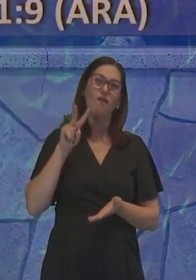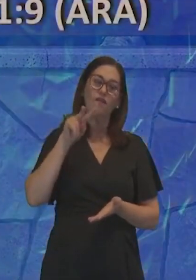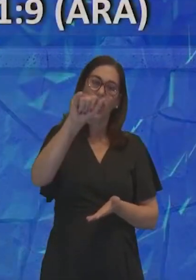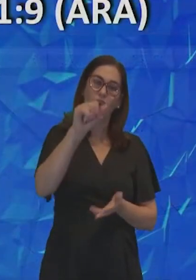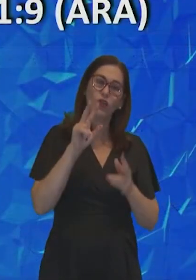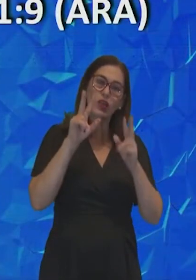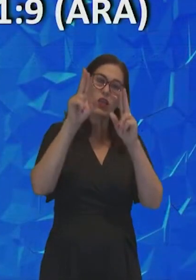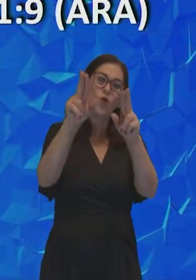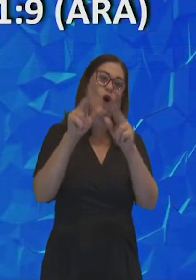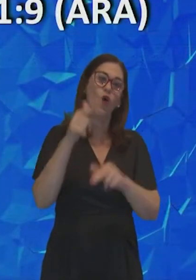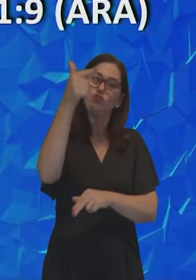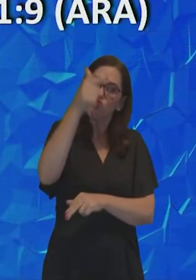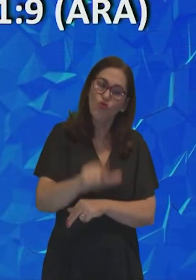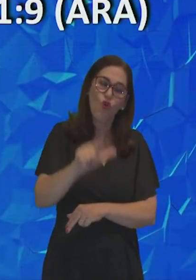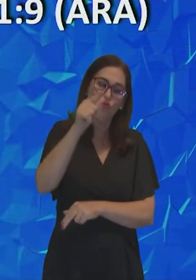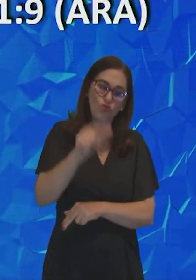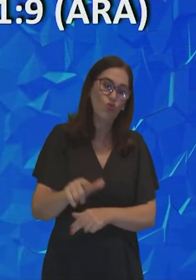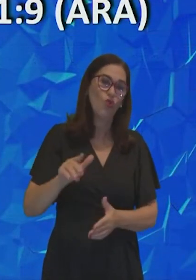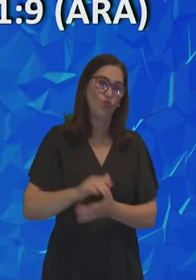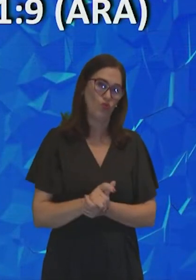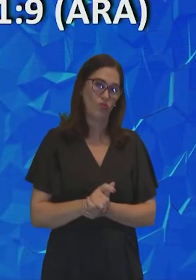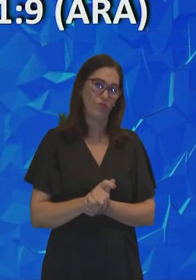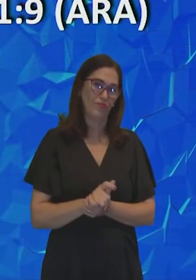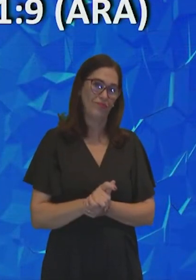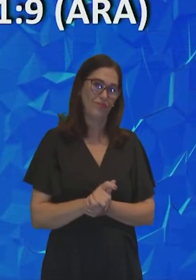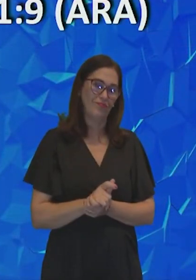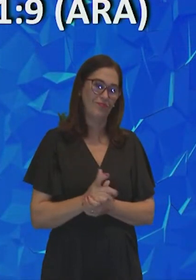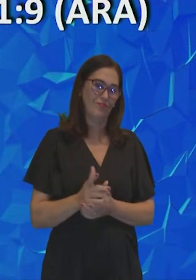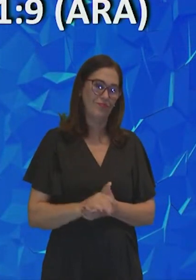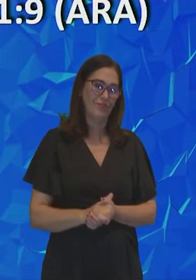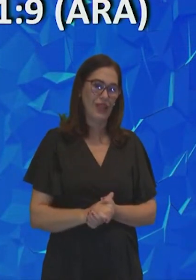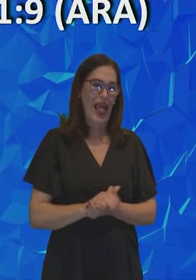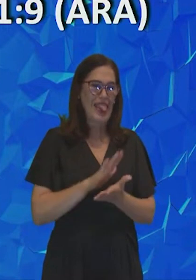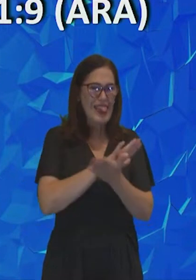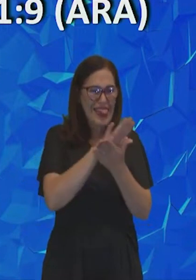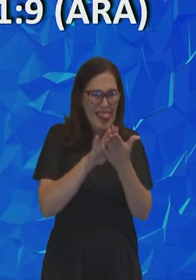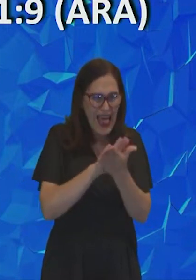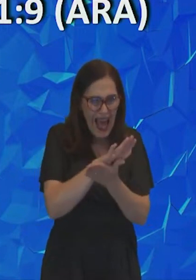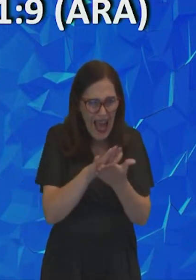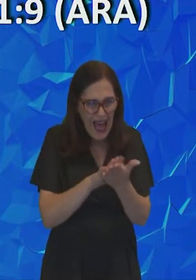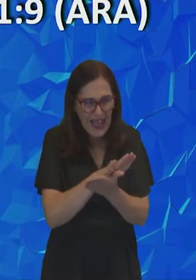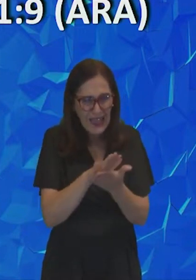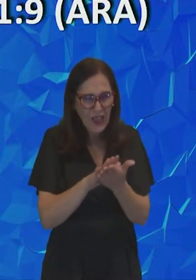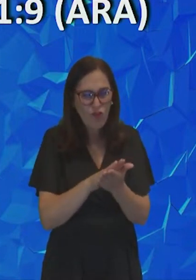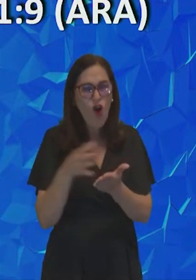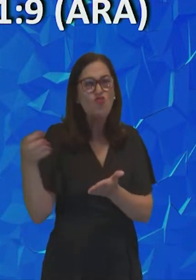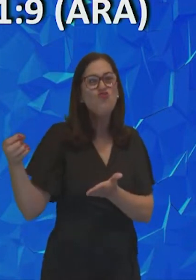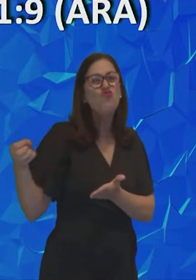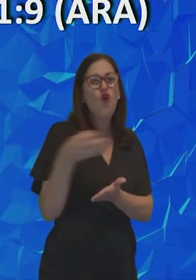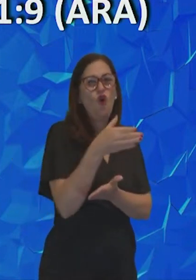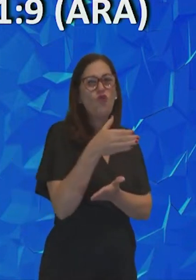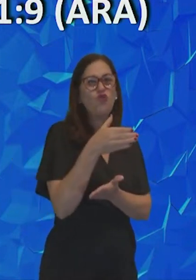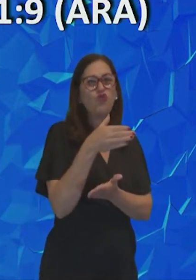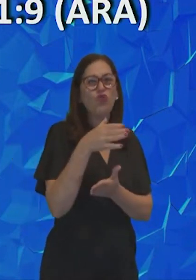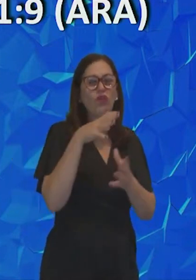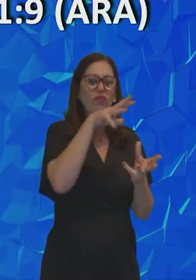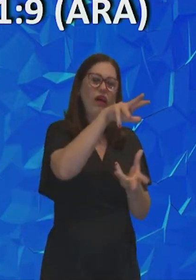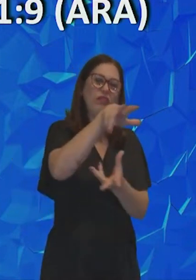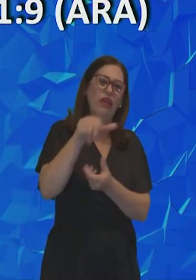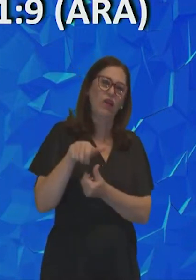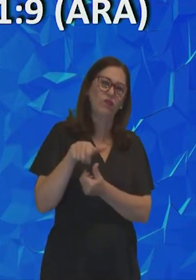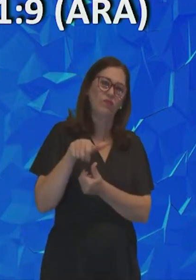se fez, isso se tornará a fazer. Nada há, pois, novo debaixo